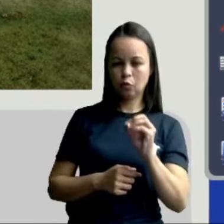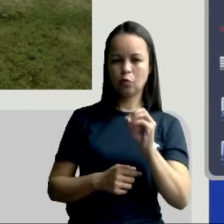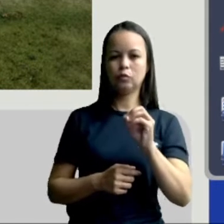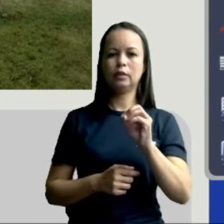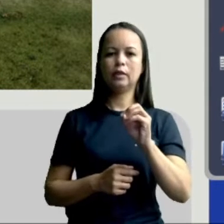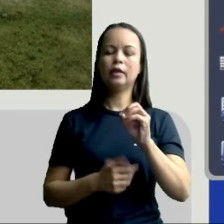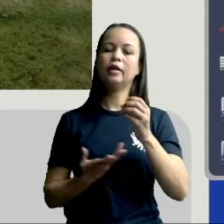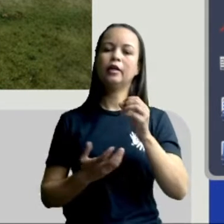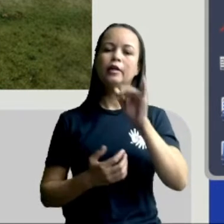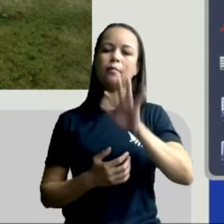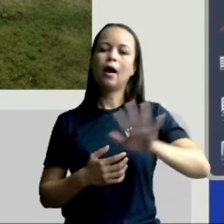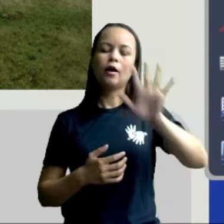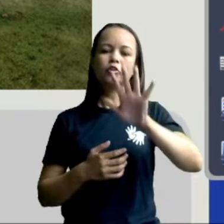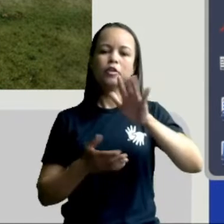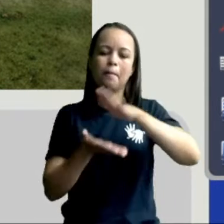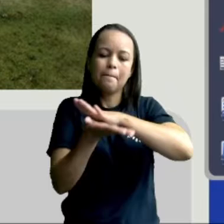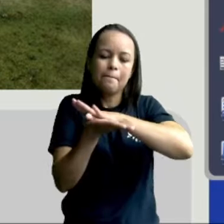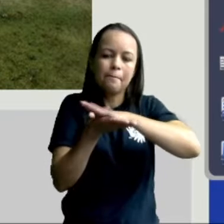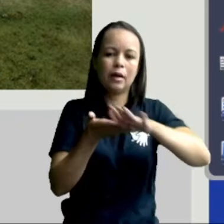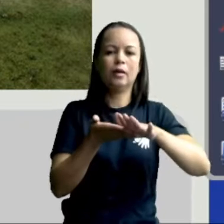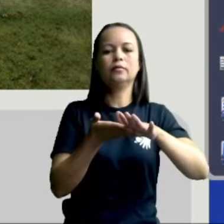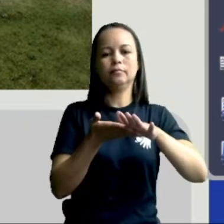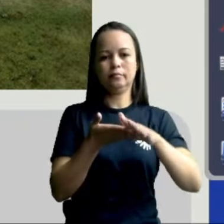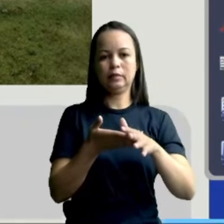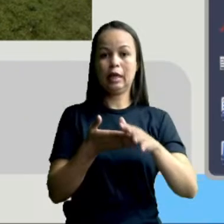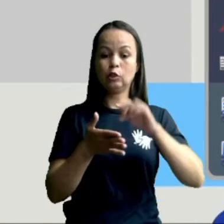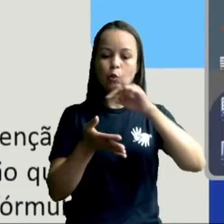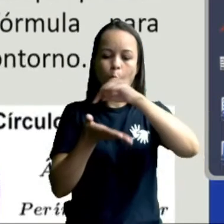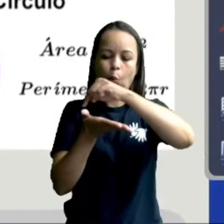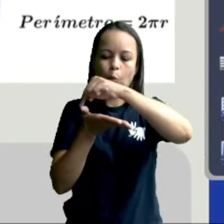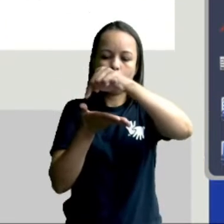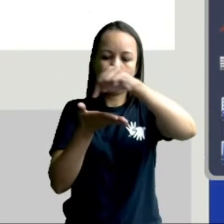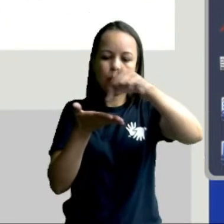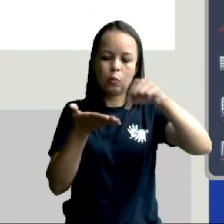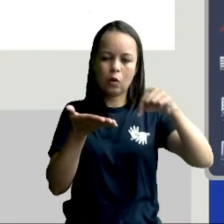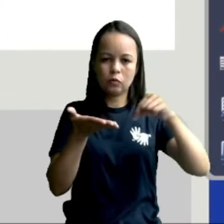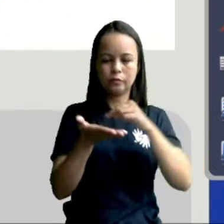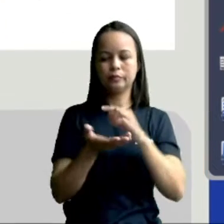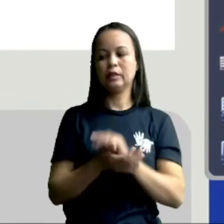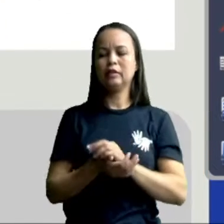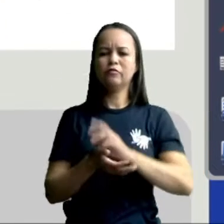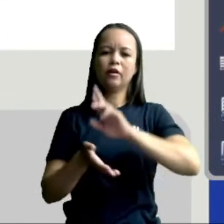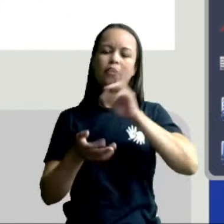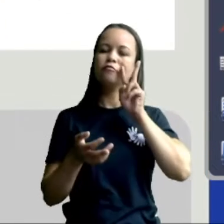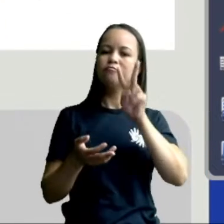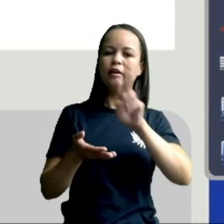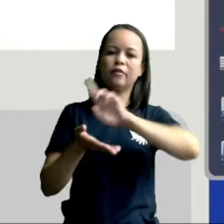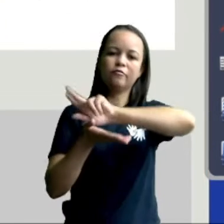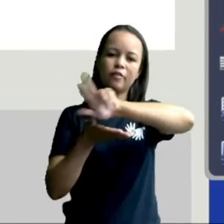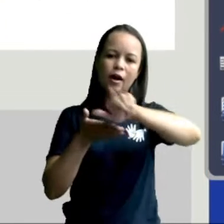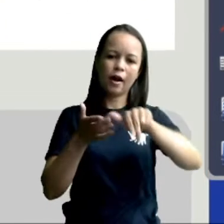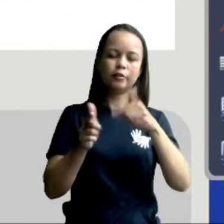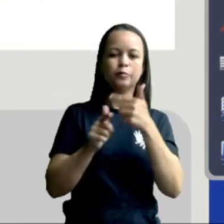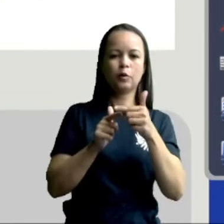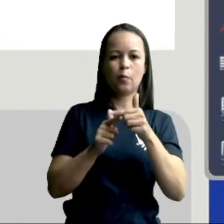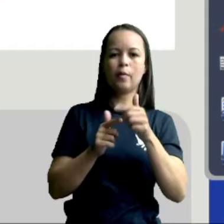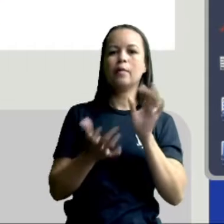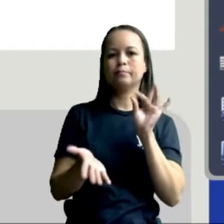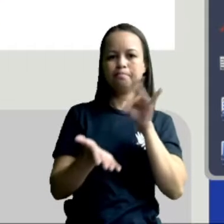gente somar todo o contorno de uma figura. E a gente vai ver isso em vários problemas